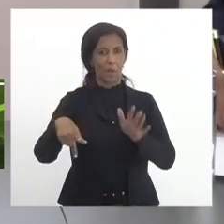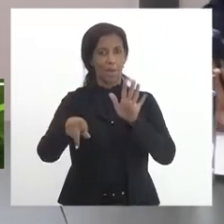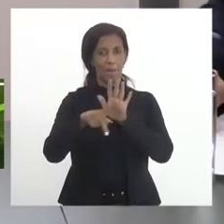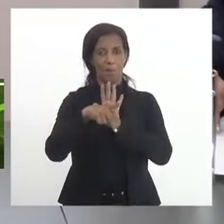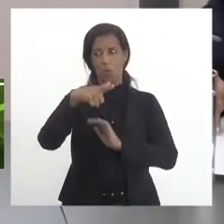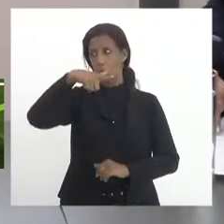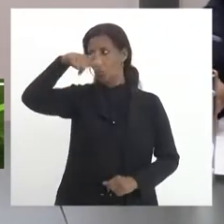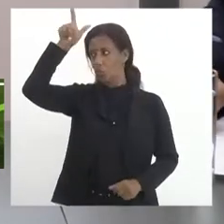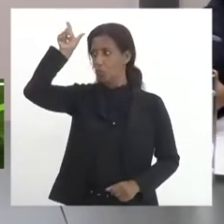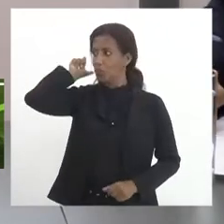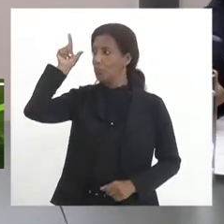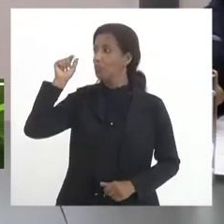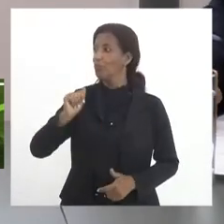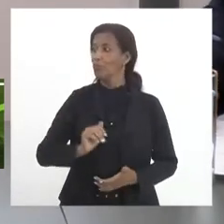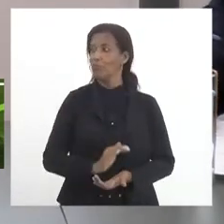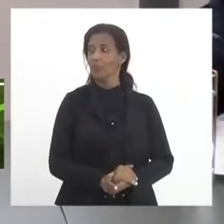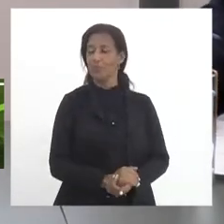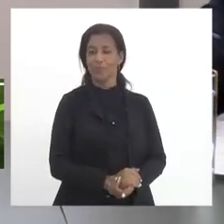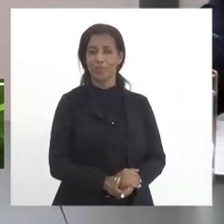Lucinha.